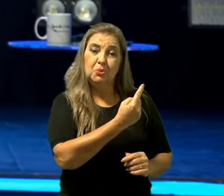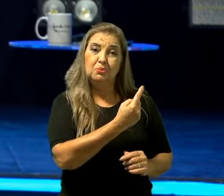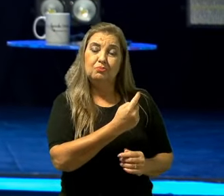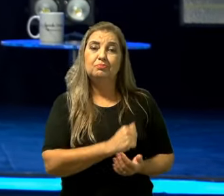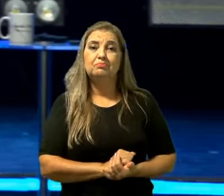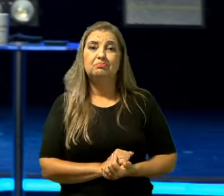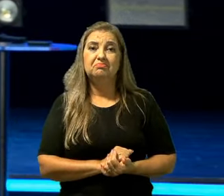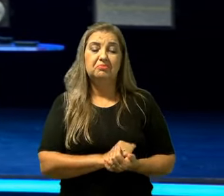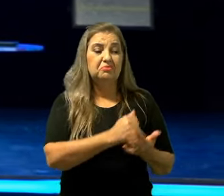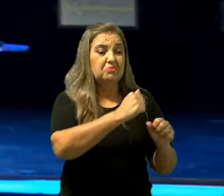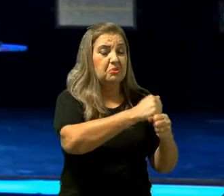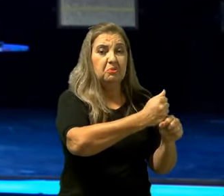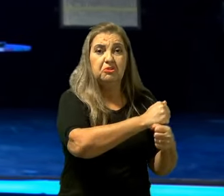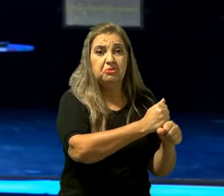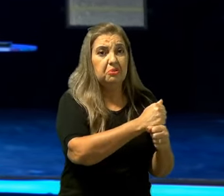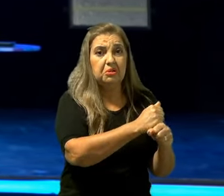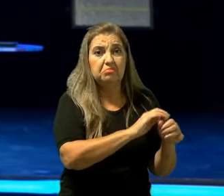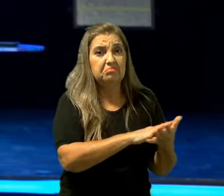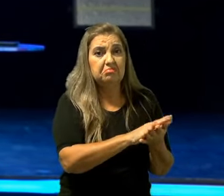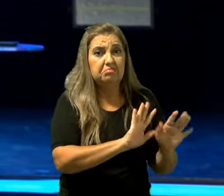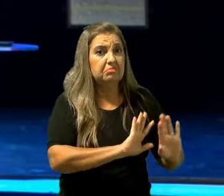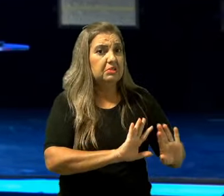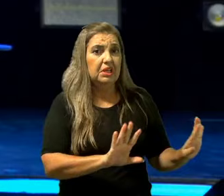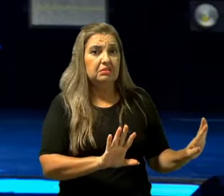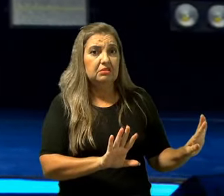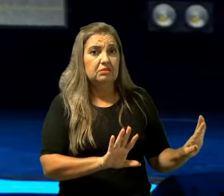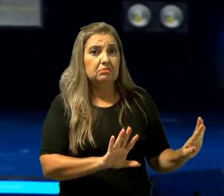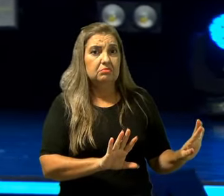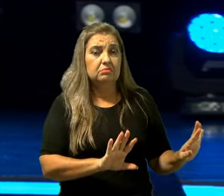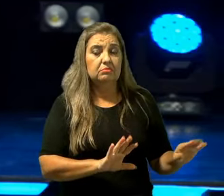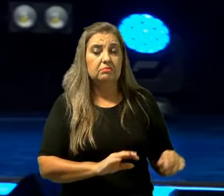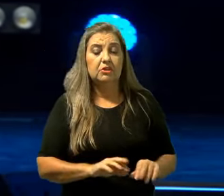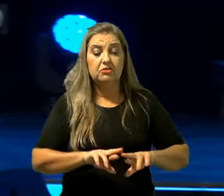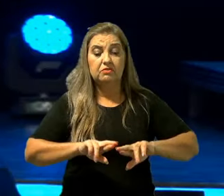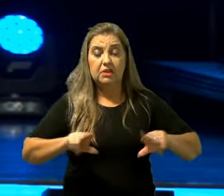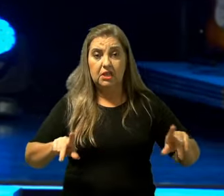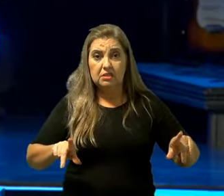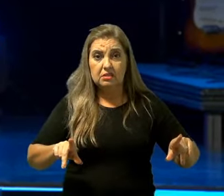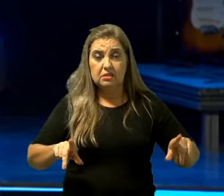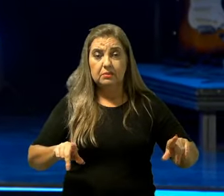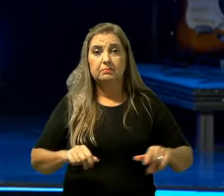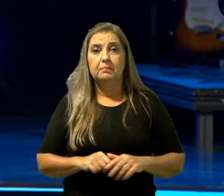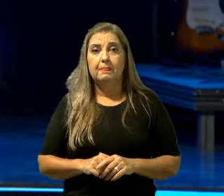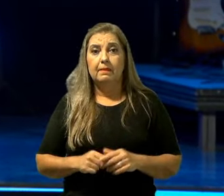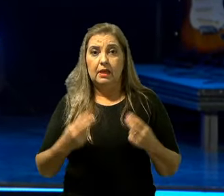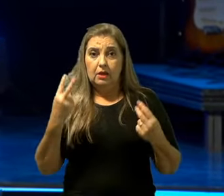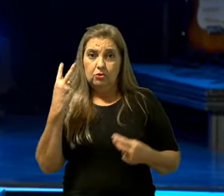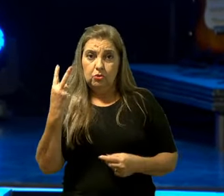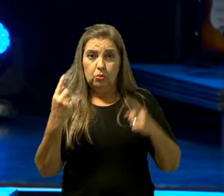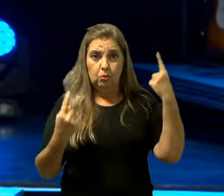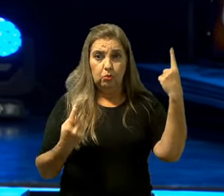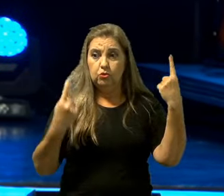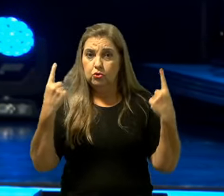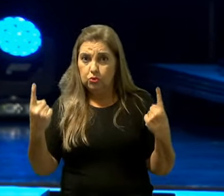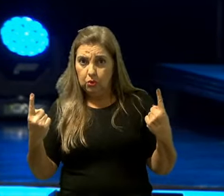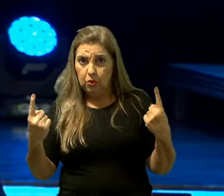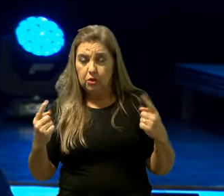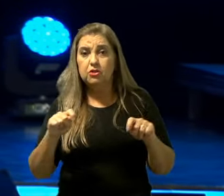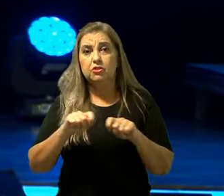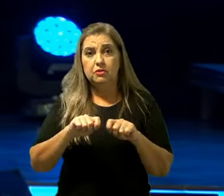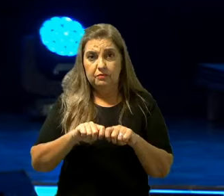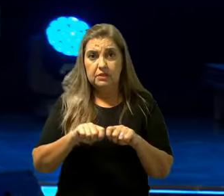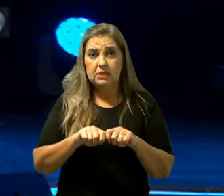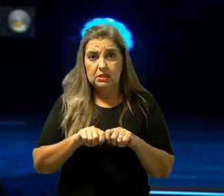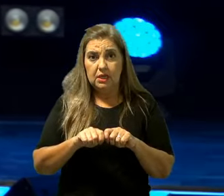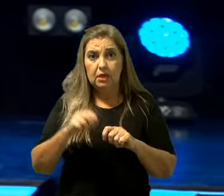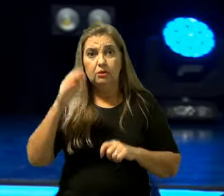outro construiu. E qual é a diferença? A diferença é que os dois realizaram, vamos botar assim, realizaram